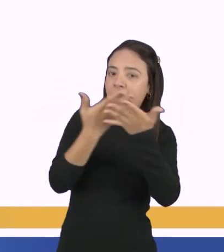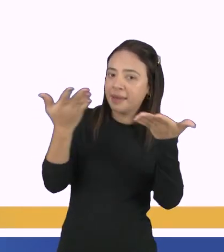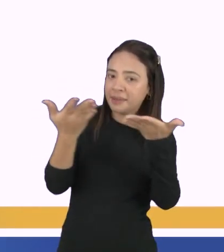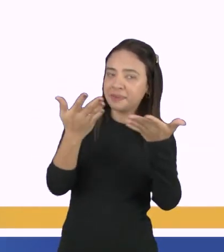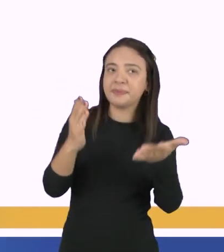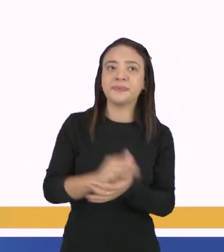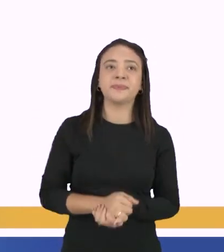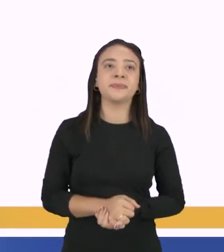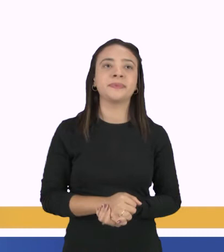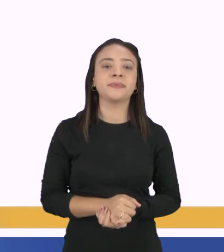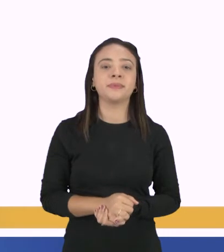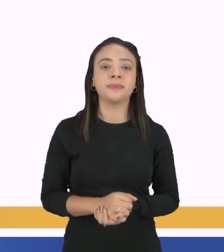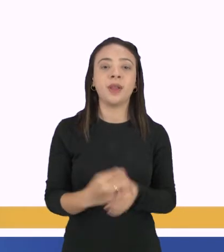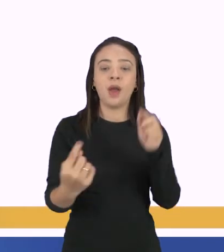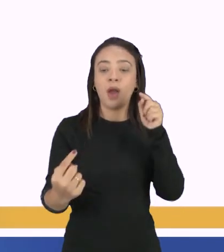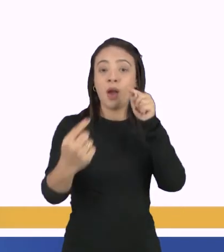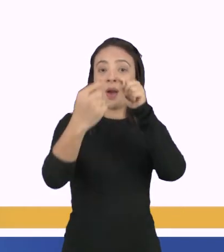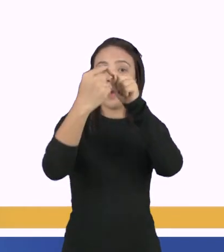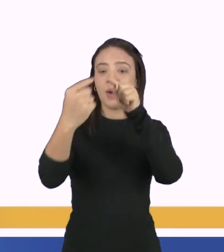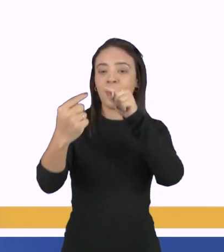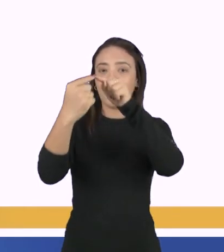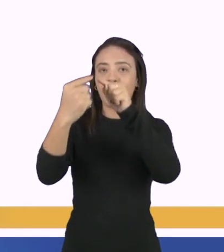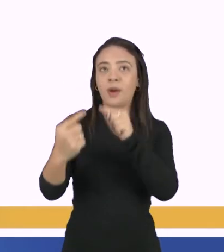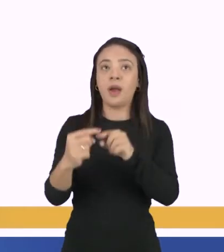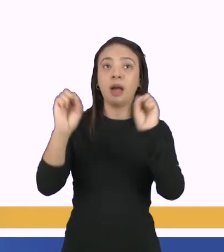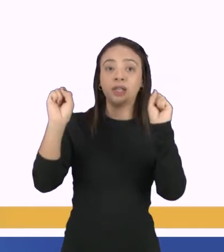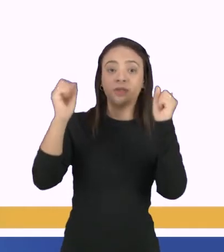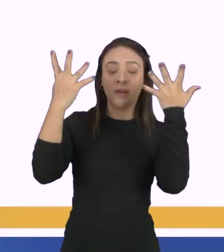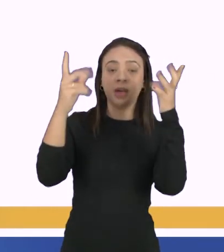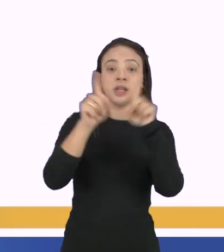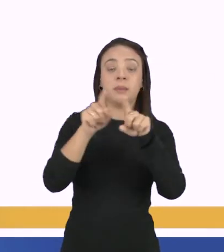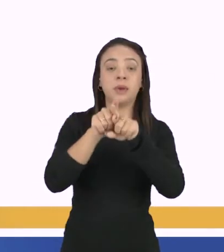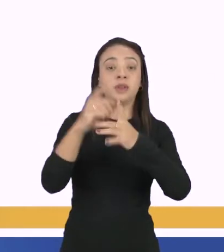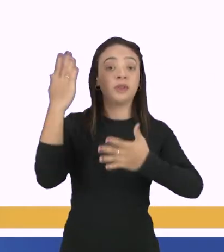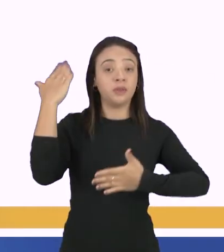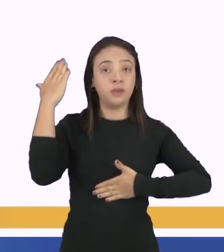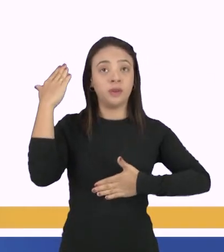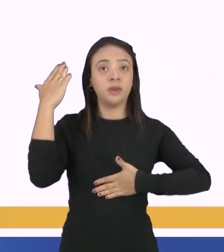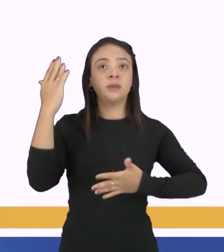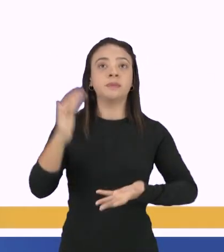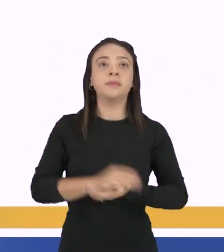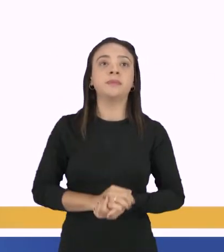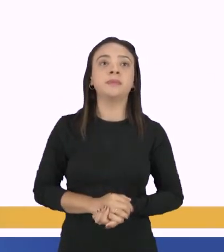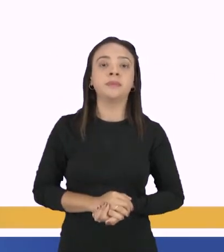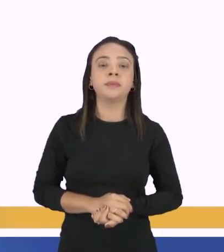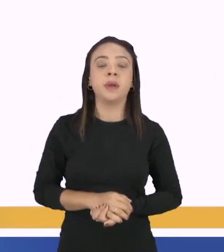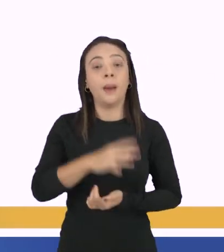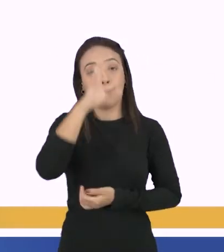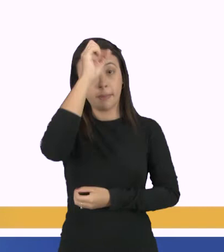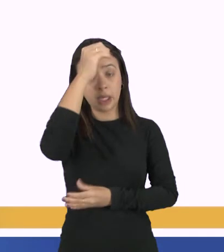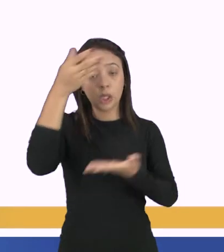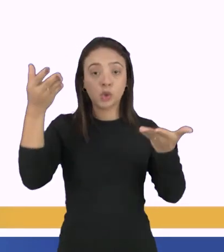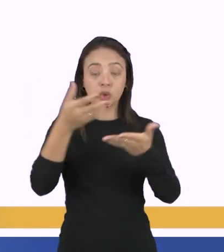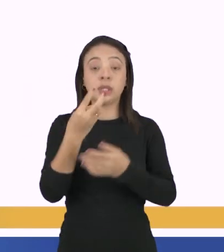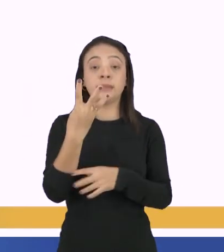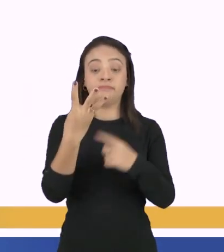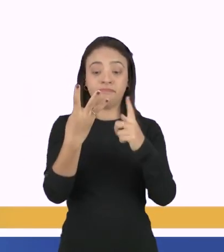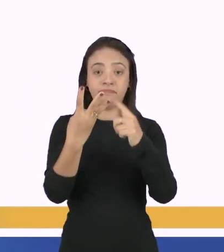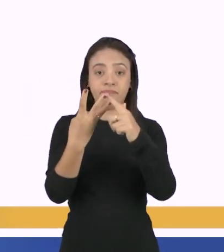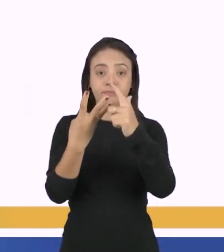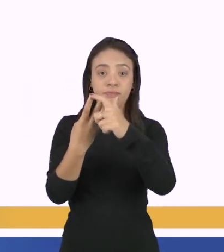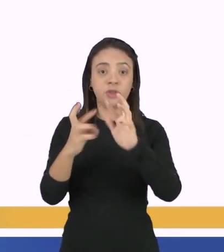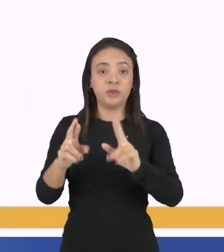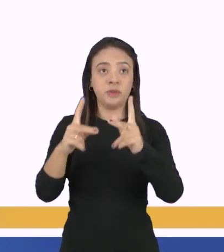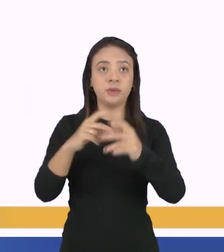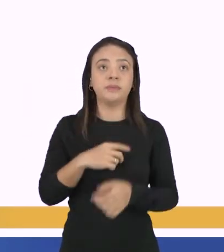lá. Relacione os holidays and celebrations com a data correspondente. Nós aprendemos hoje sobre 3 datas, sobre